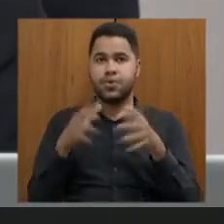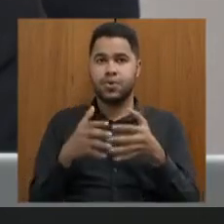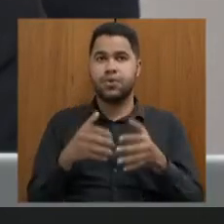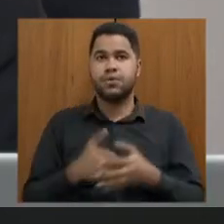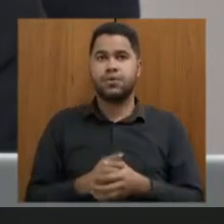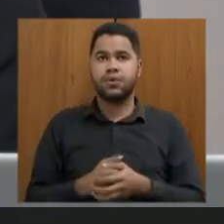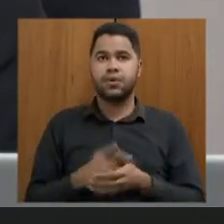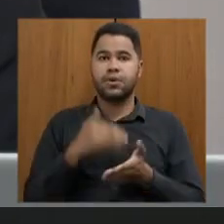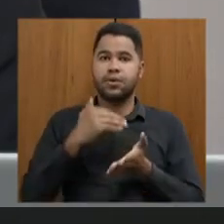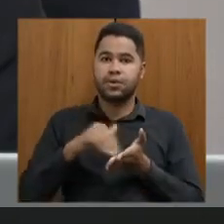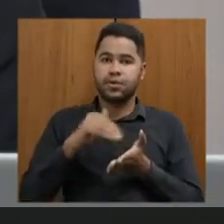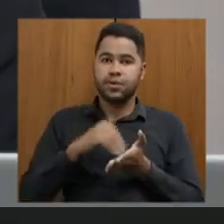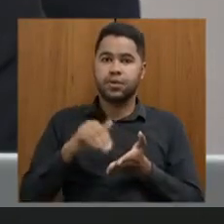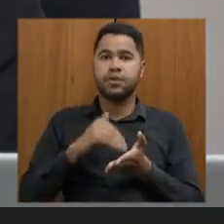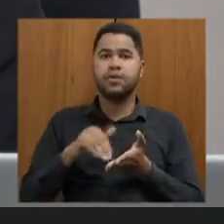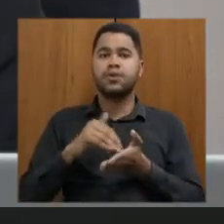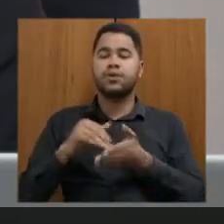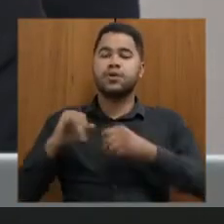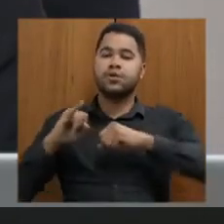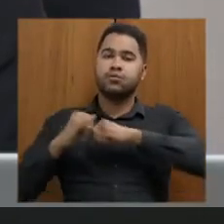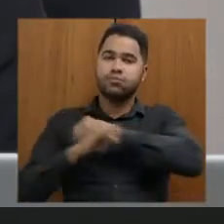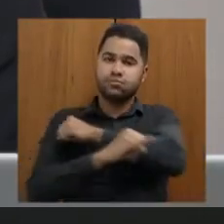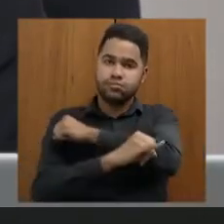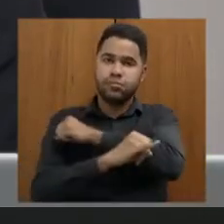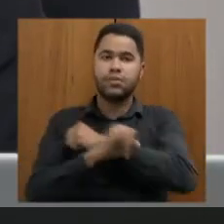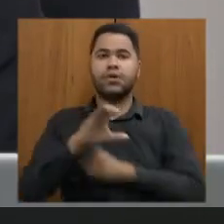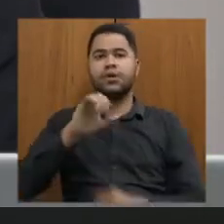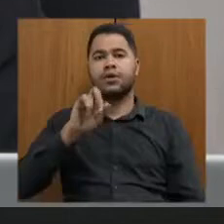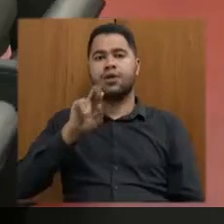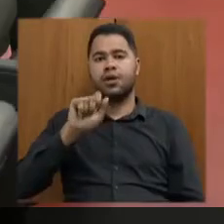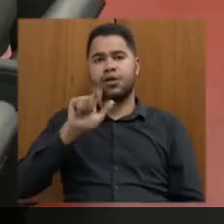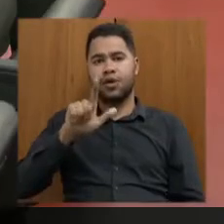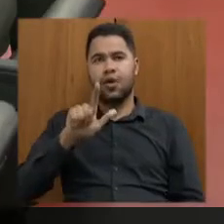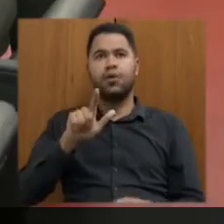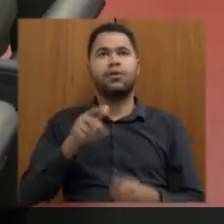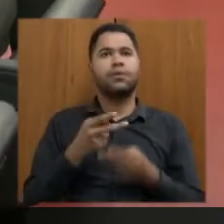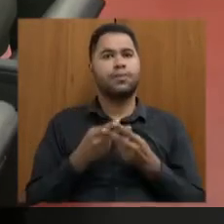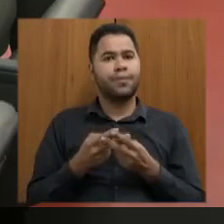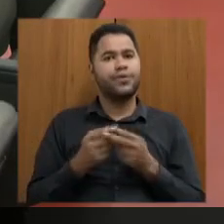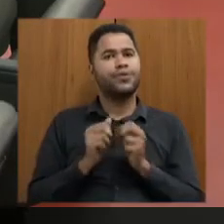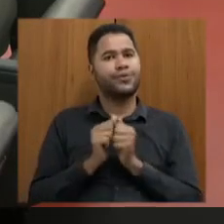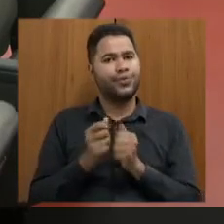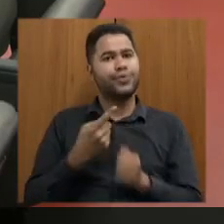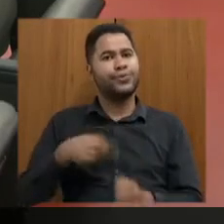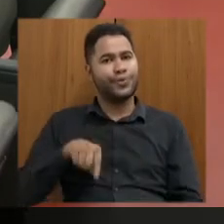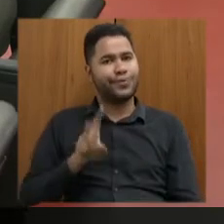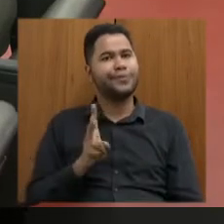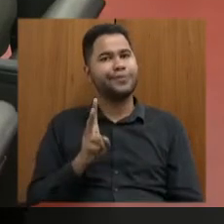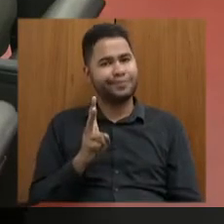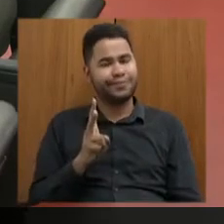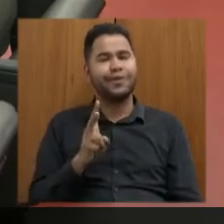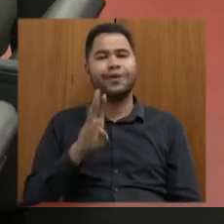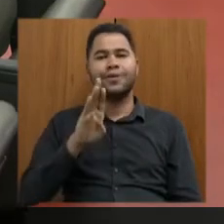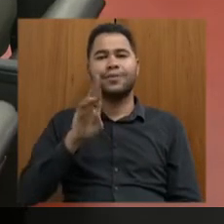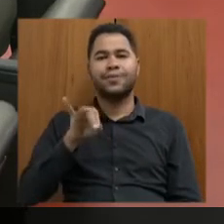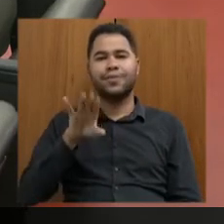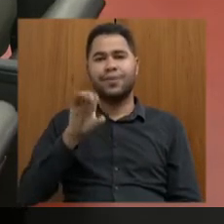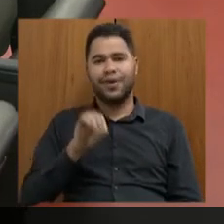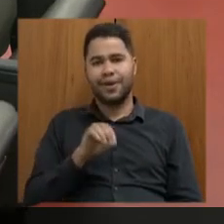da secretaria de infraestrutura Carol pessoal tem paciência com a gente não é respondendo